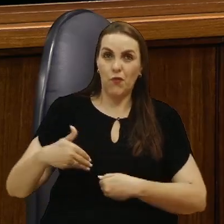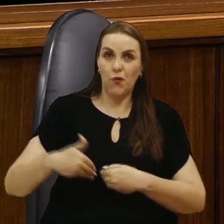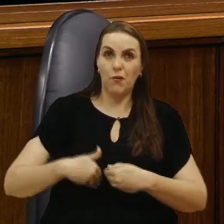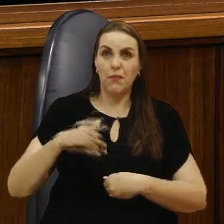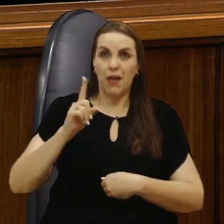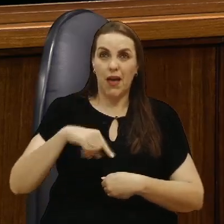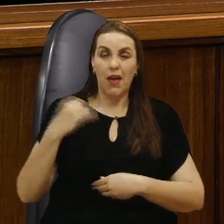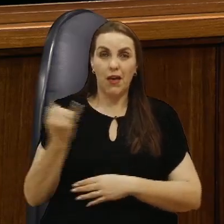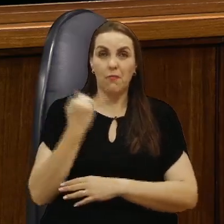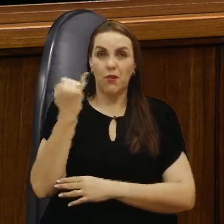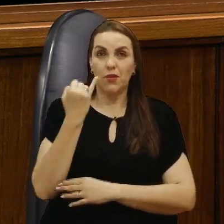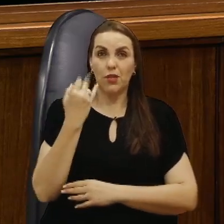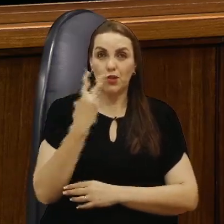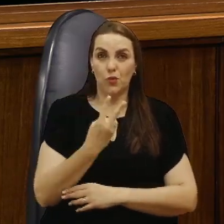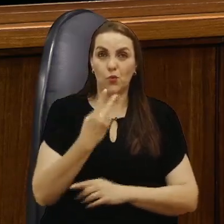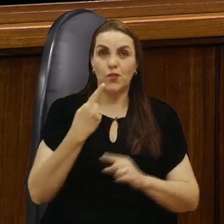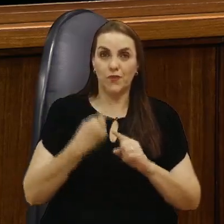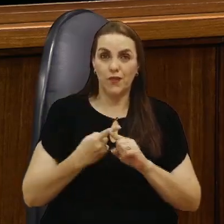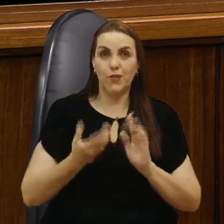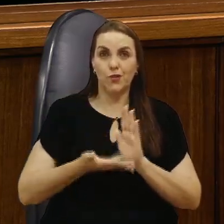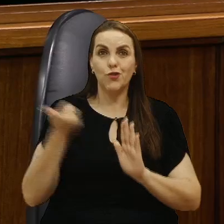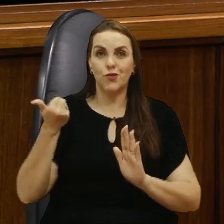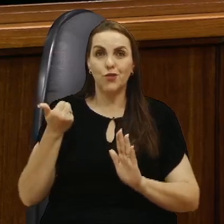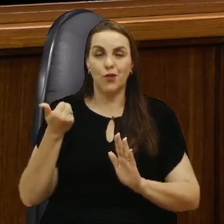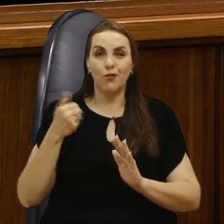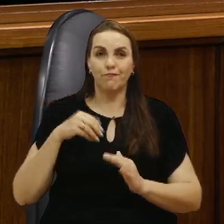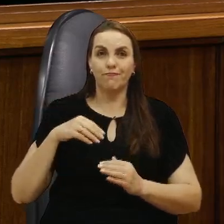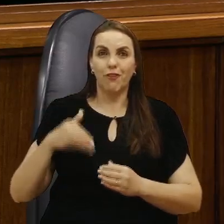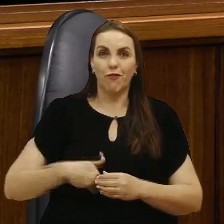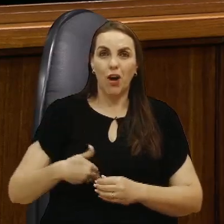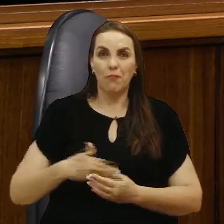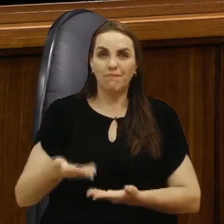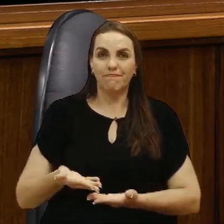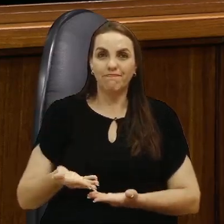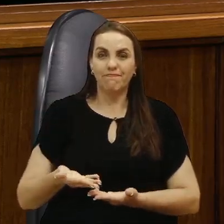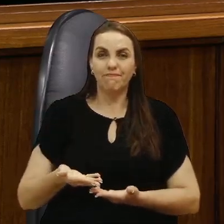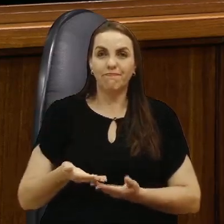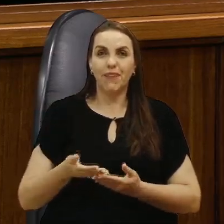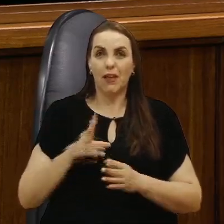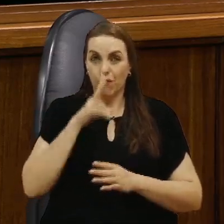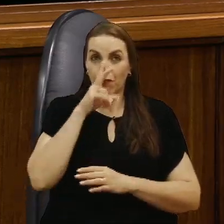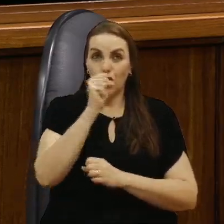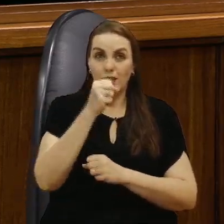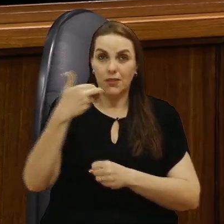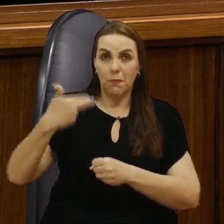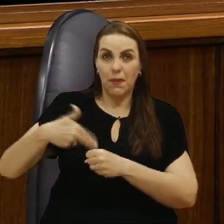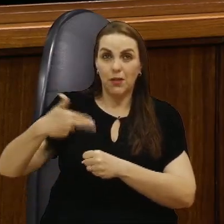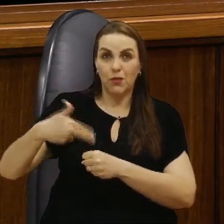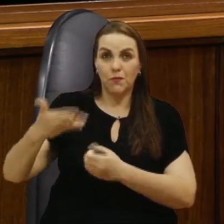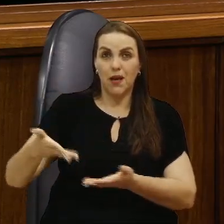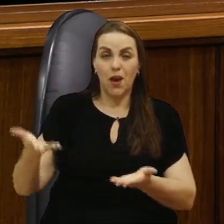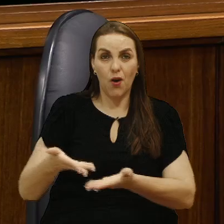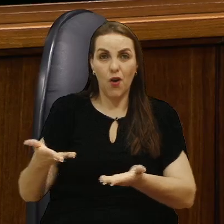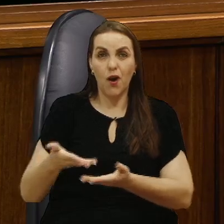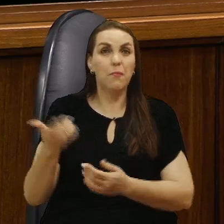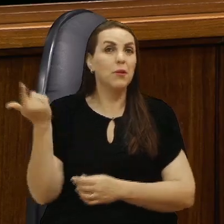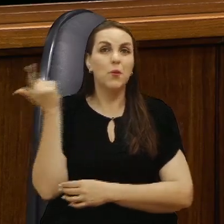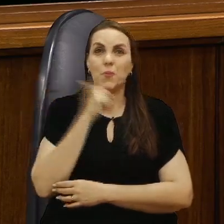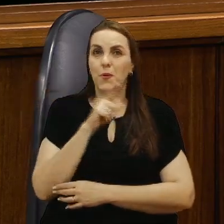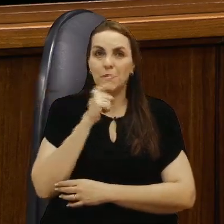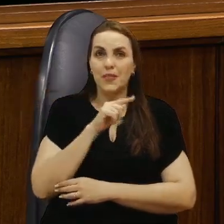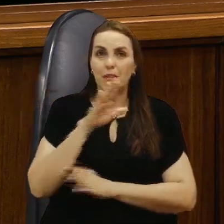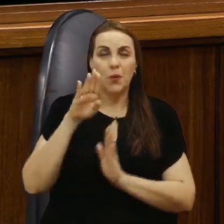importante, 2 vezes, mesmo fortalecendo a Petrobras agora, mas não conseguindo baixar